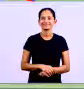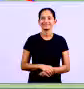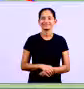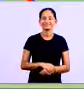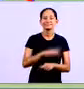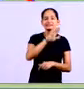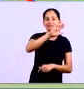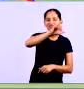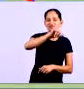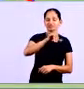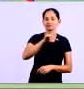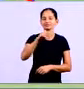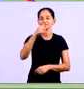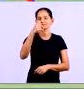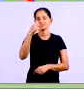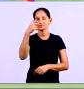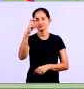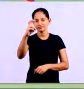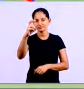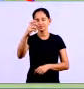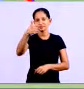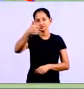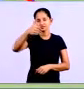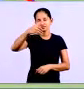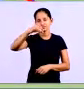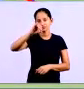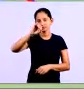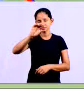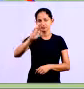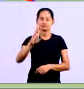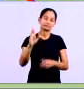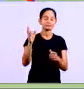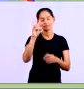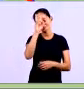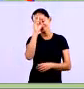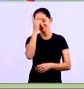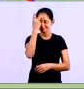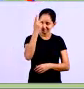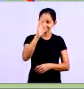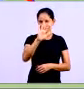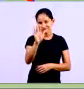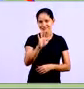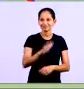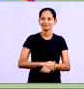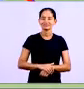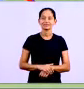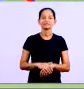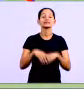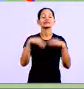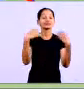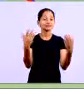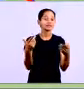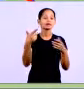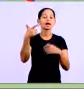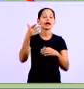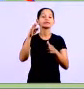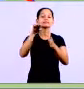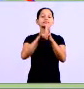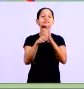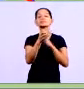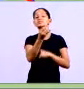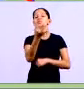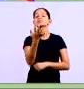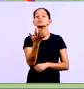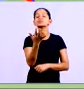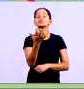está errado. O senhor fez a conta errada. Então aqui não vai dar 200, né? Aqui vai